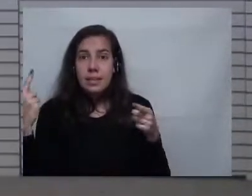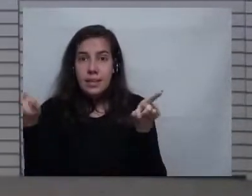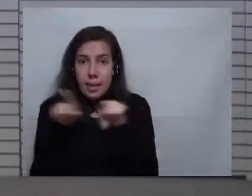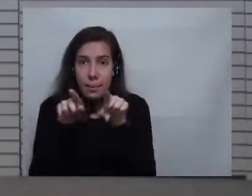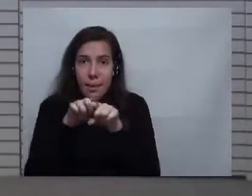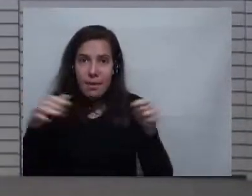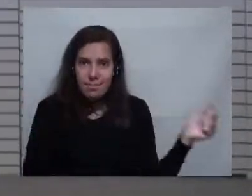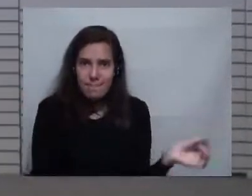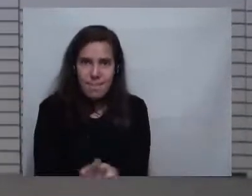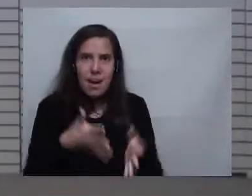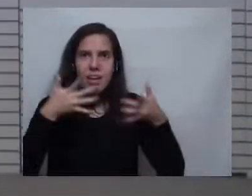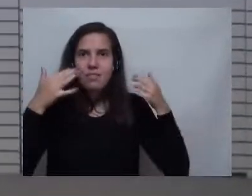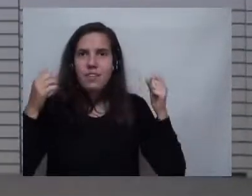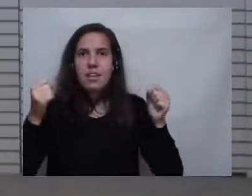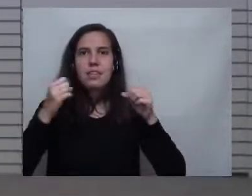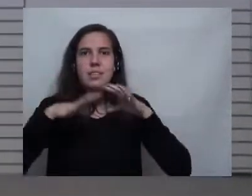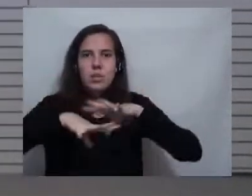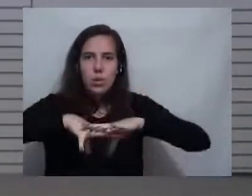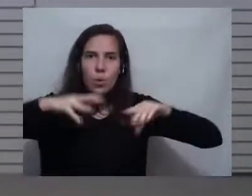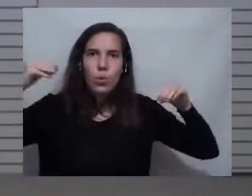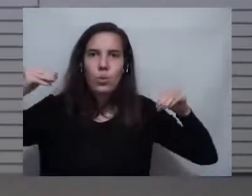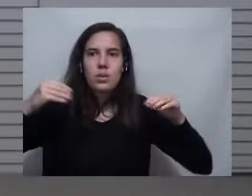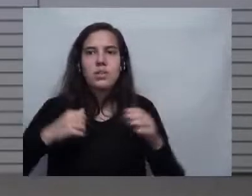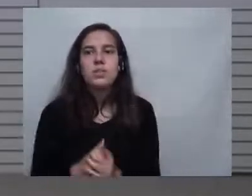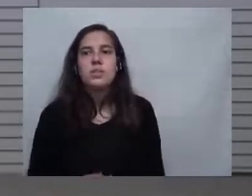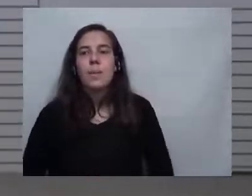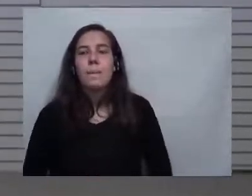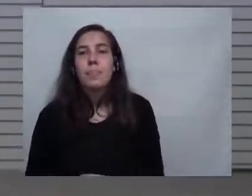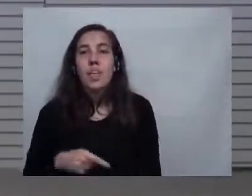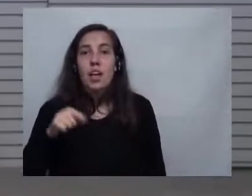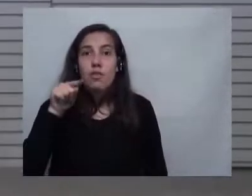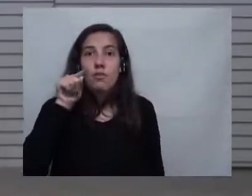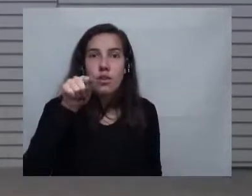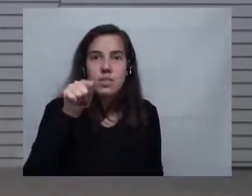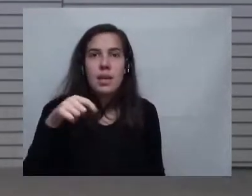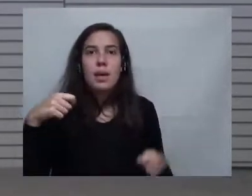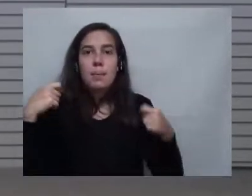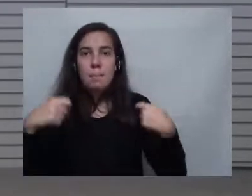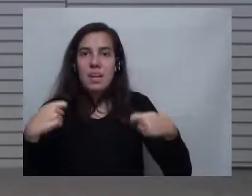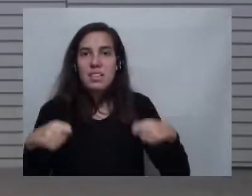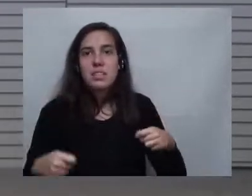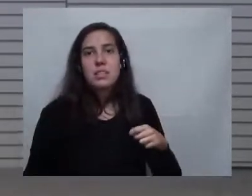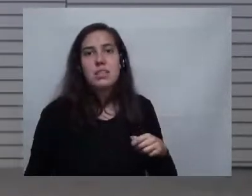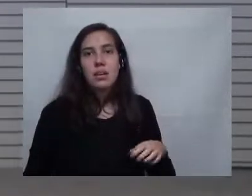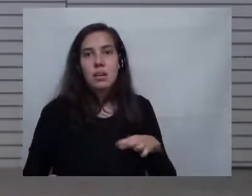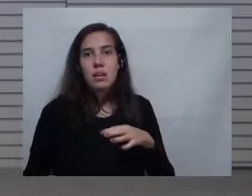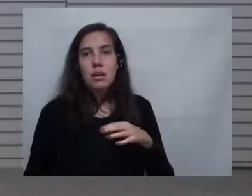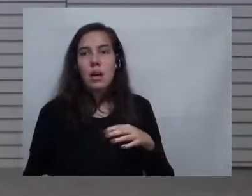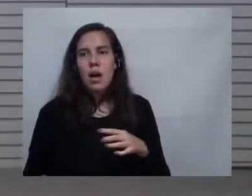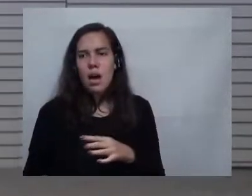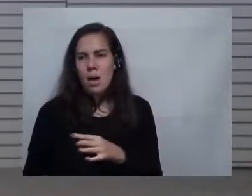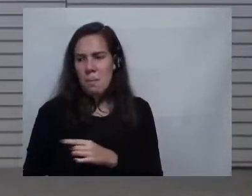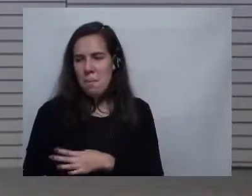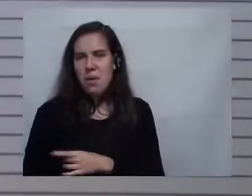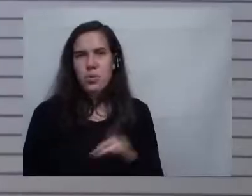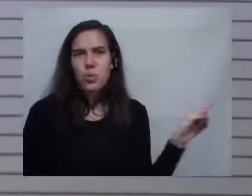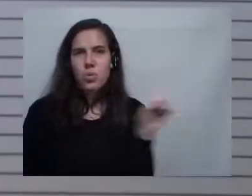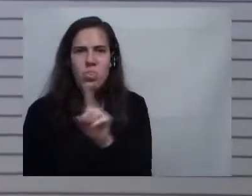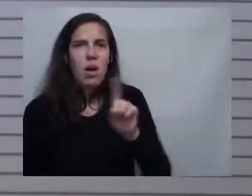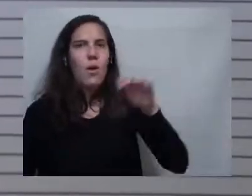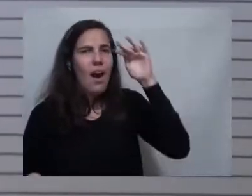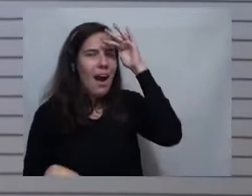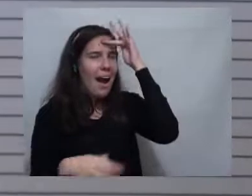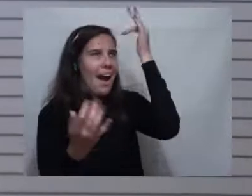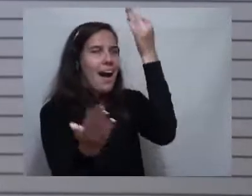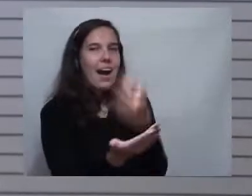o seu medo é o nome de Jesus que você precisa para que você a ver essa sua ganância